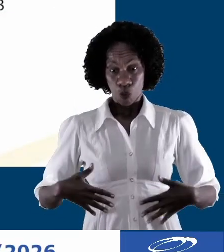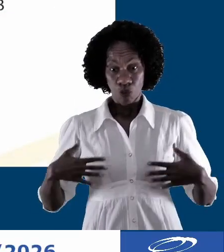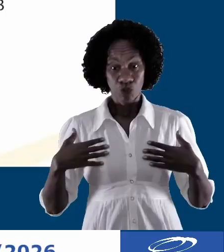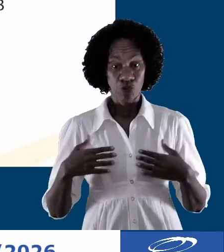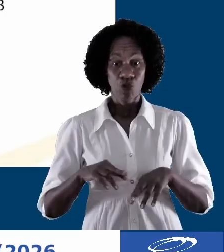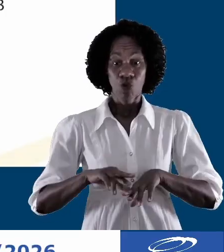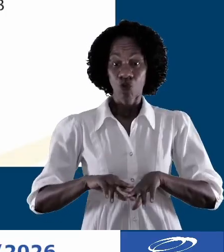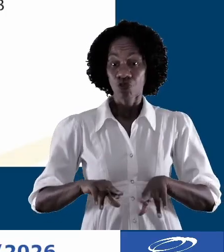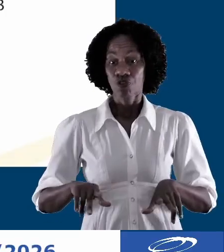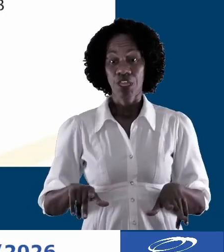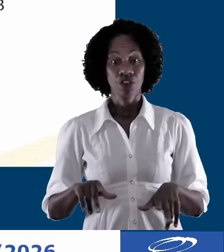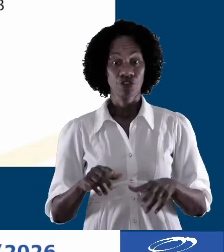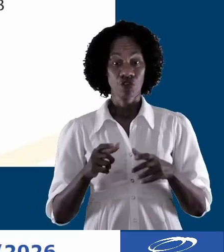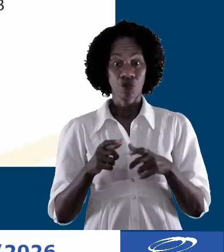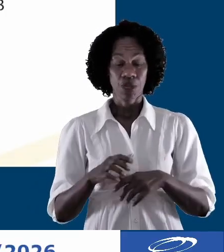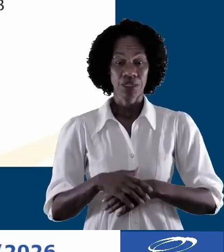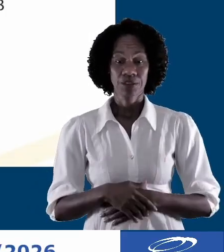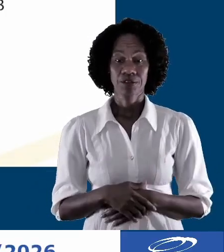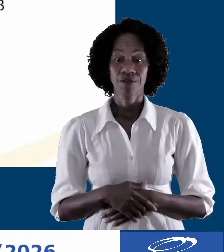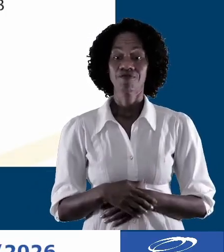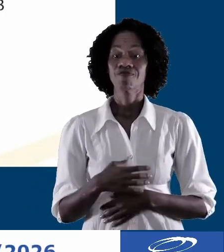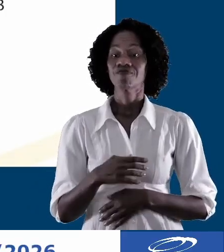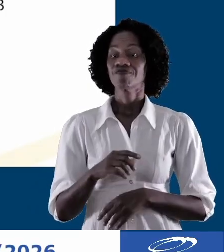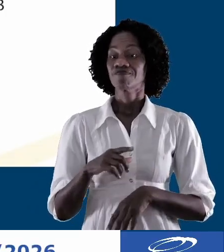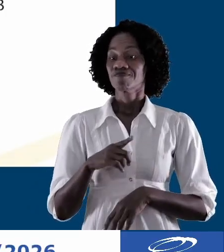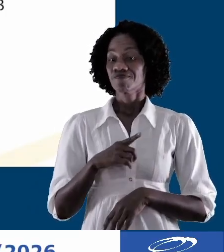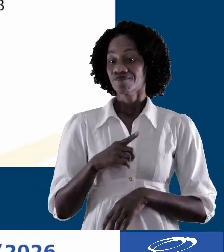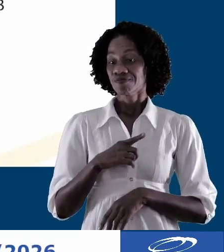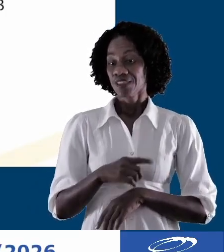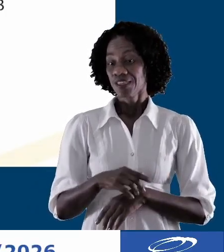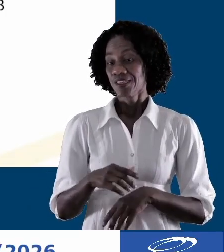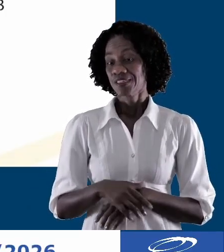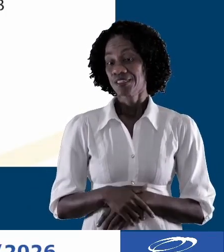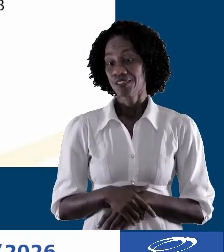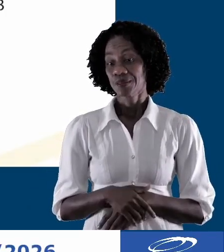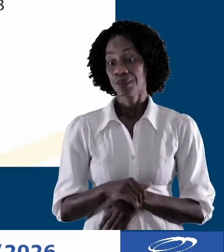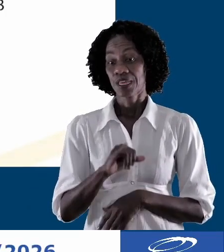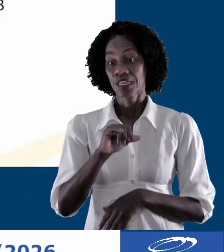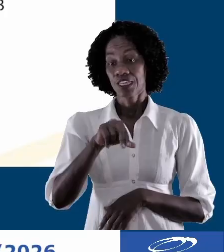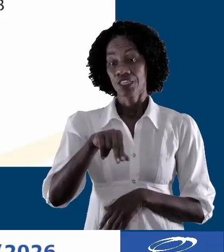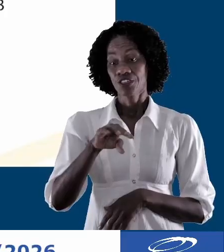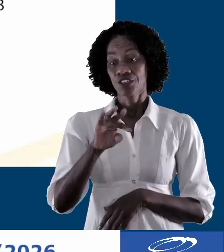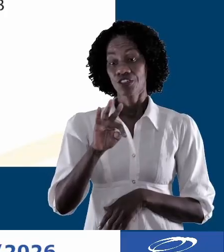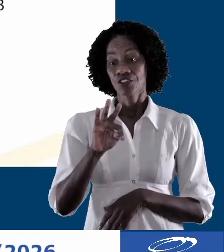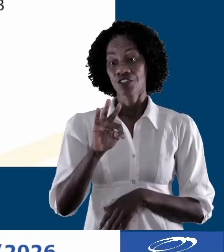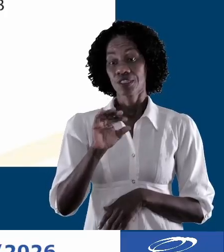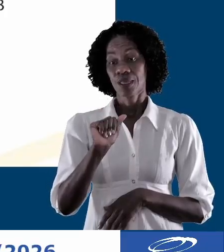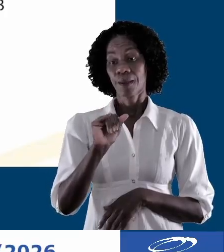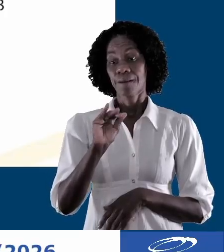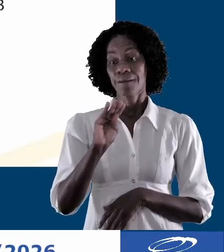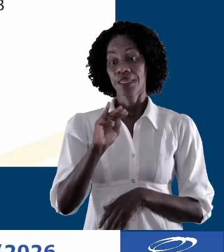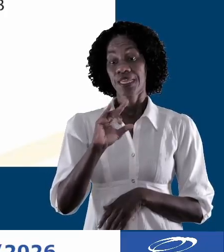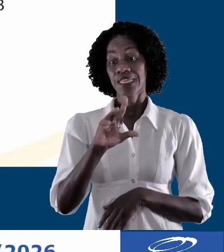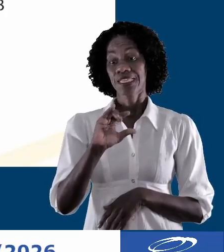A instabilidade também é uma maneira de apresentação clínica, através de dor e deformidade.